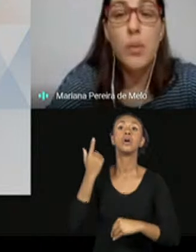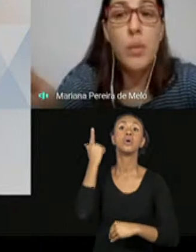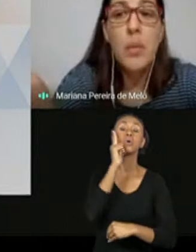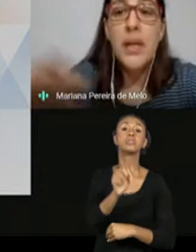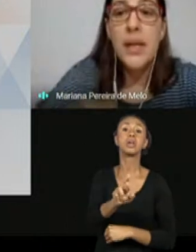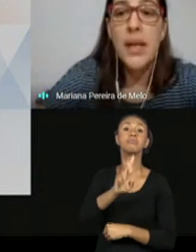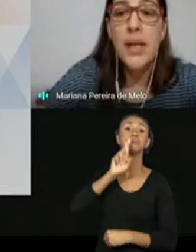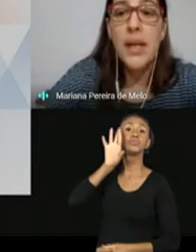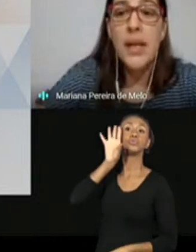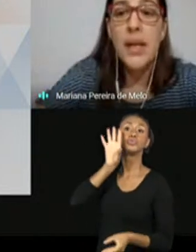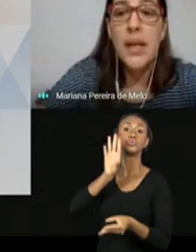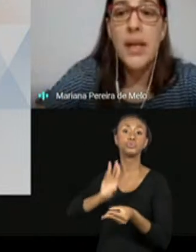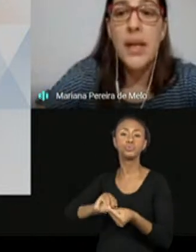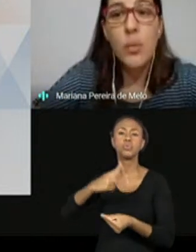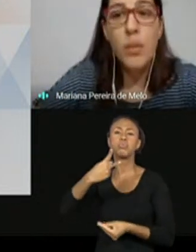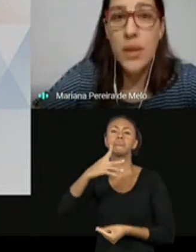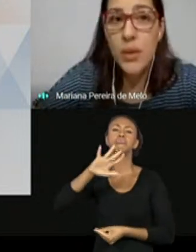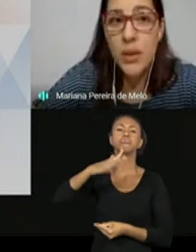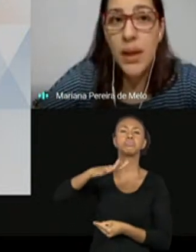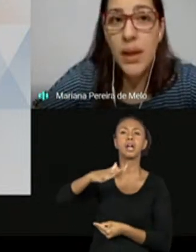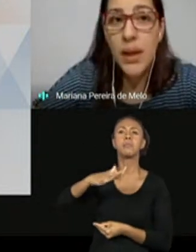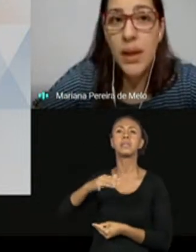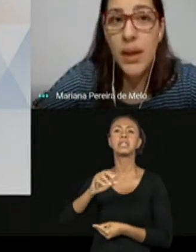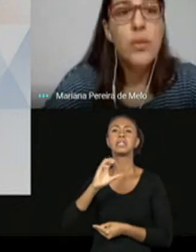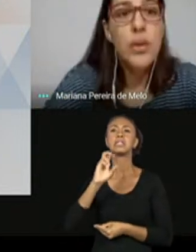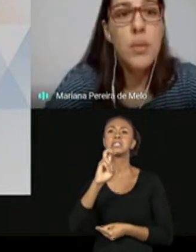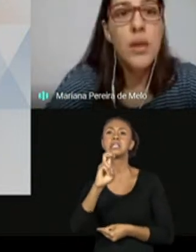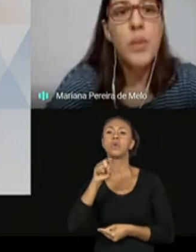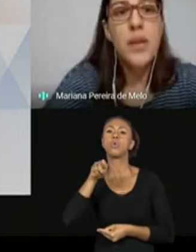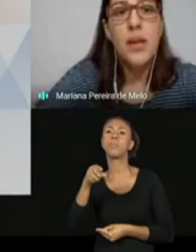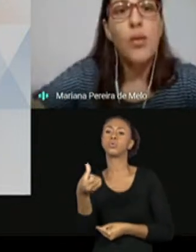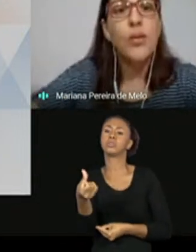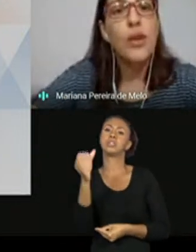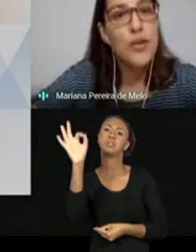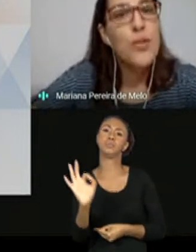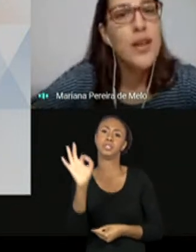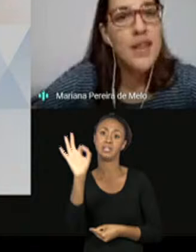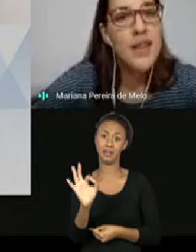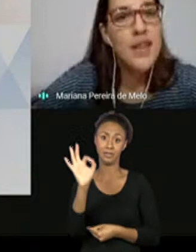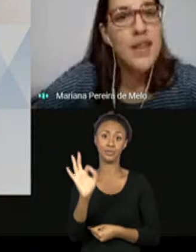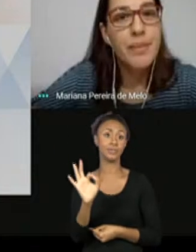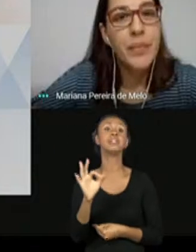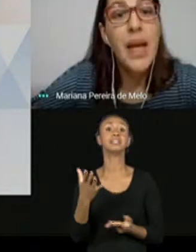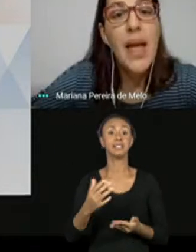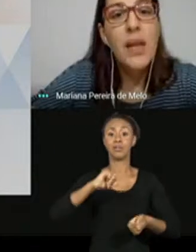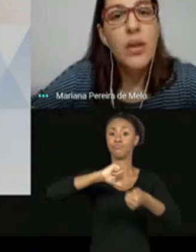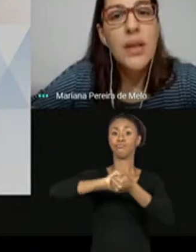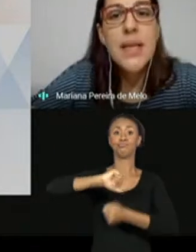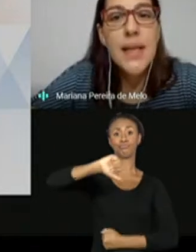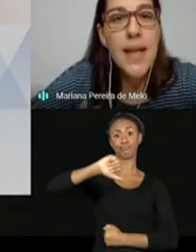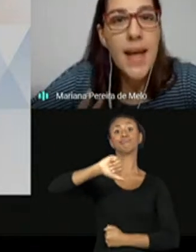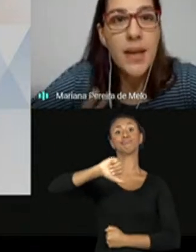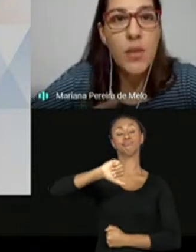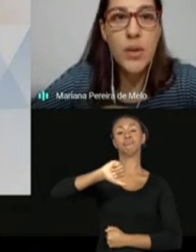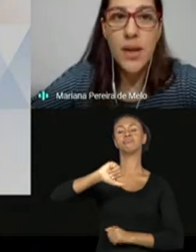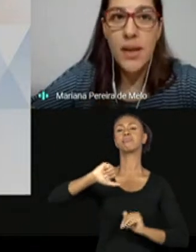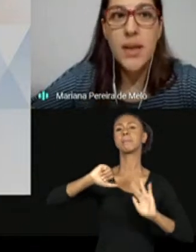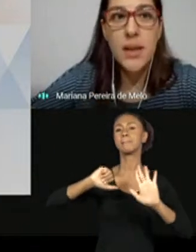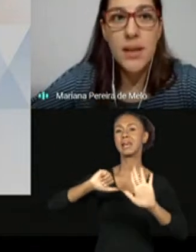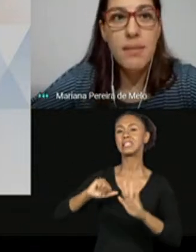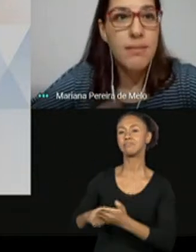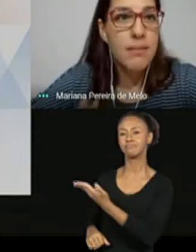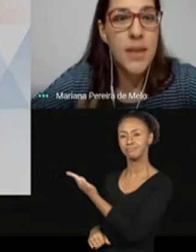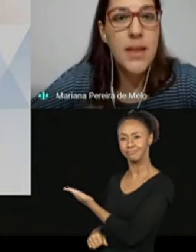existe uma probabilidade aí de 5,6% do chip não passar no controle de qualidade. Toda essa ideia que eu